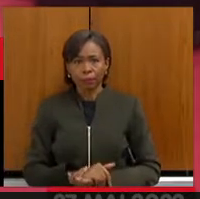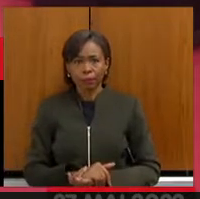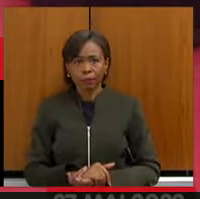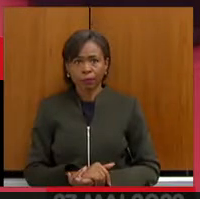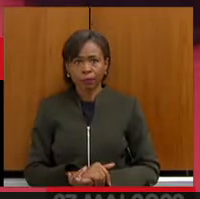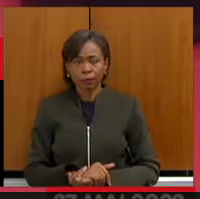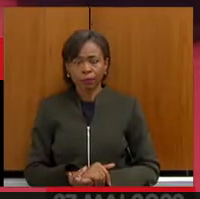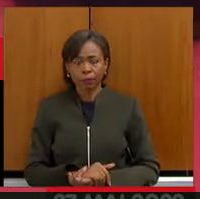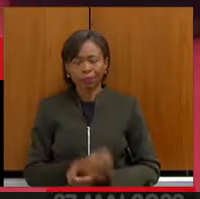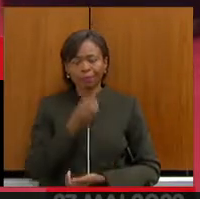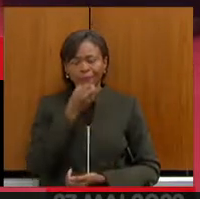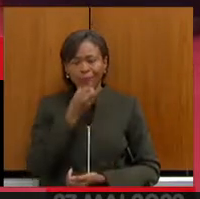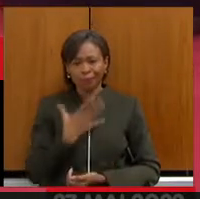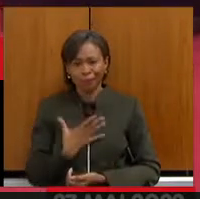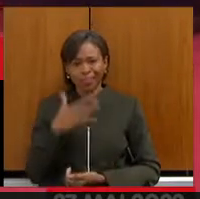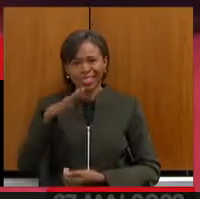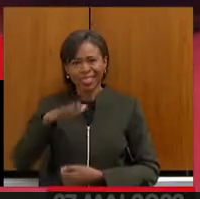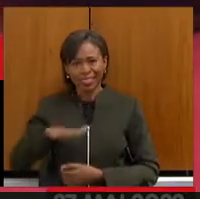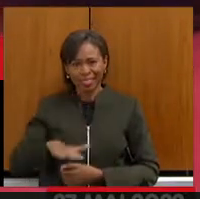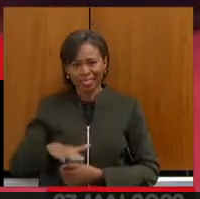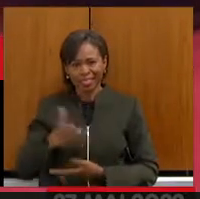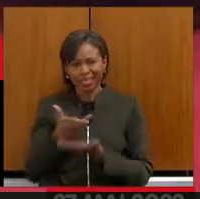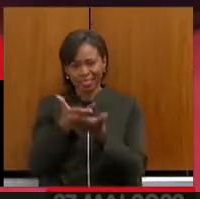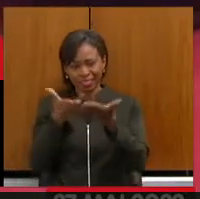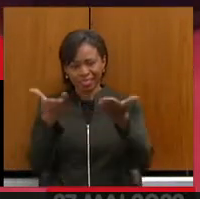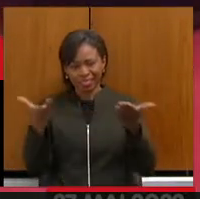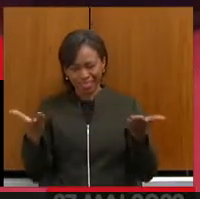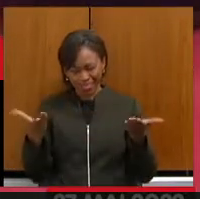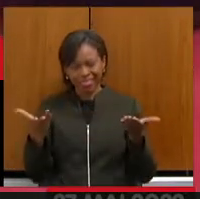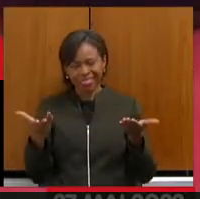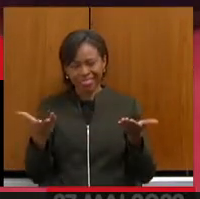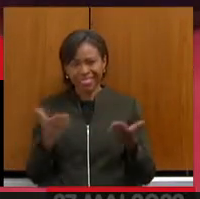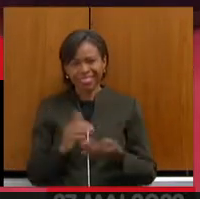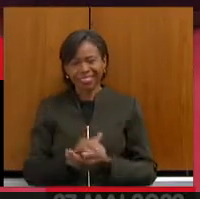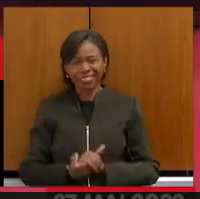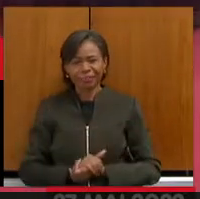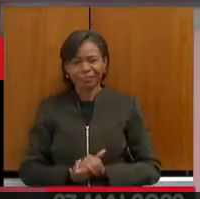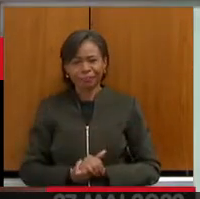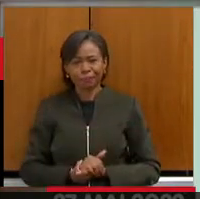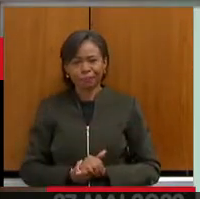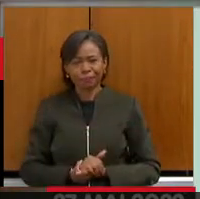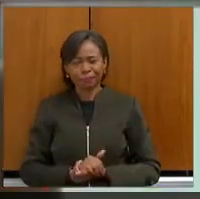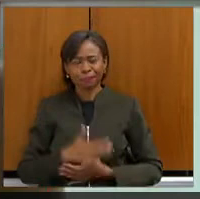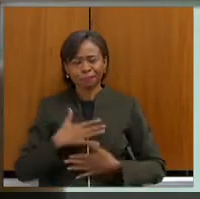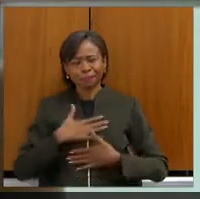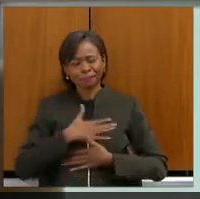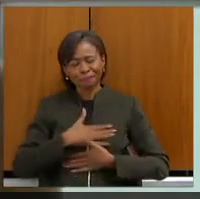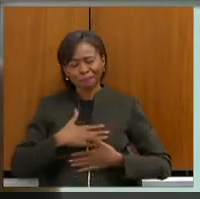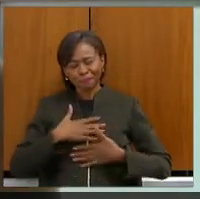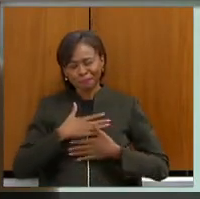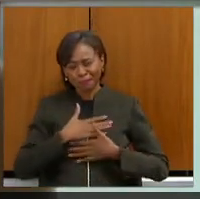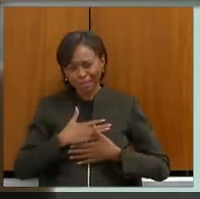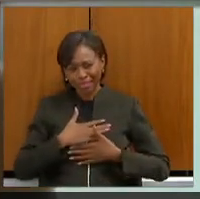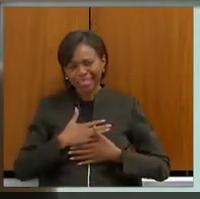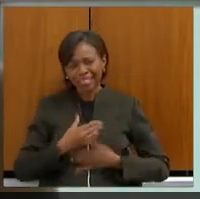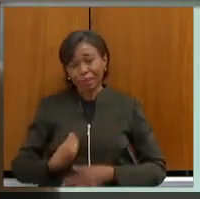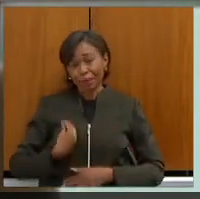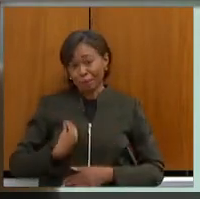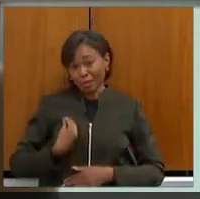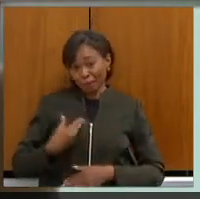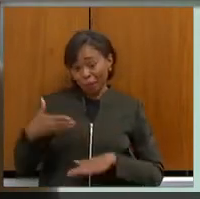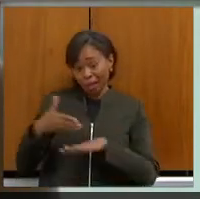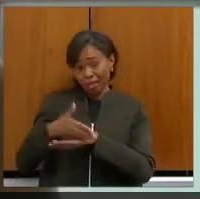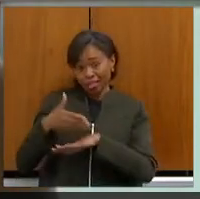Oi boa tarde a todas a todos e a todos É uma honra para mim participar